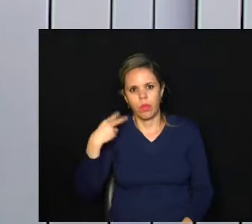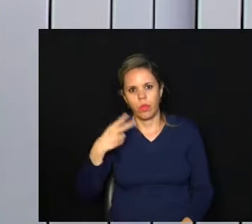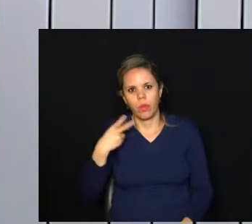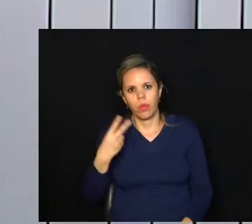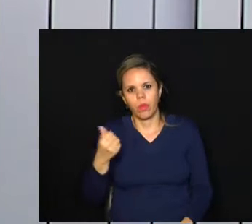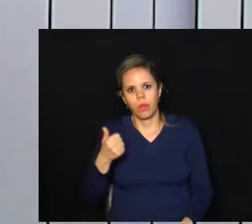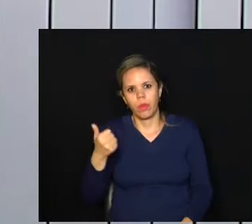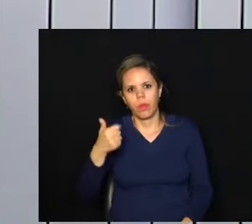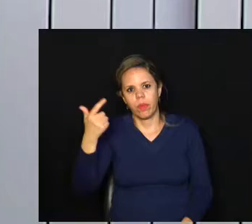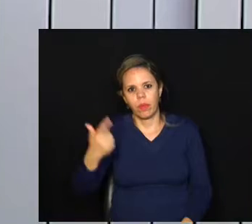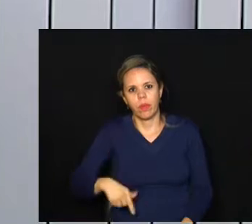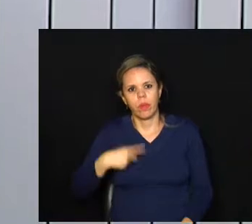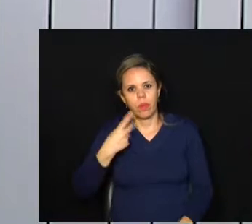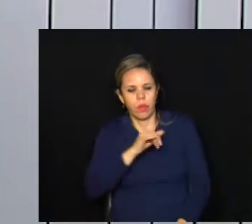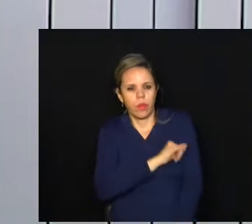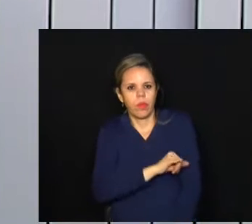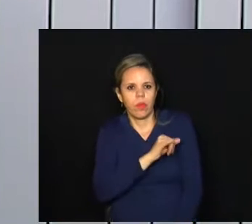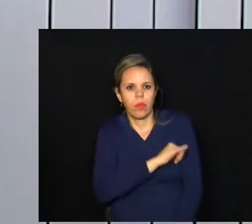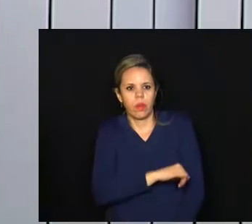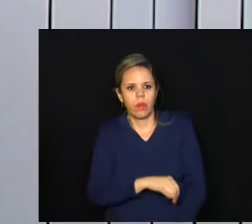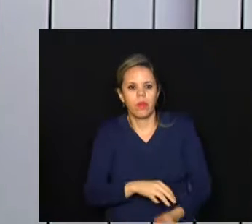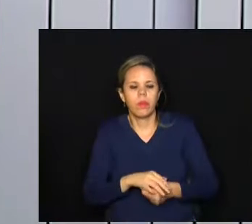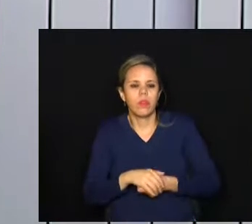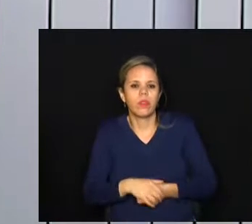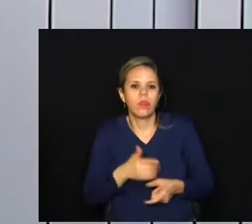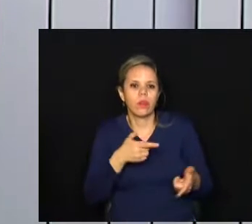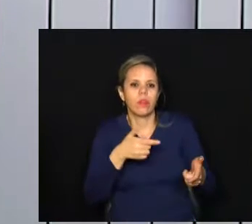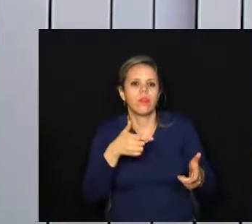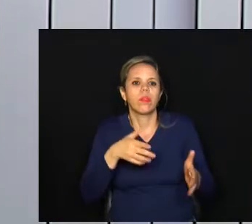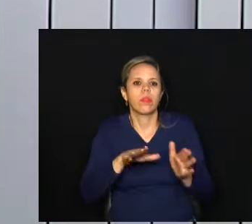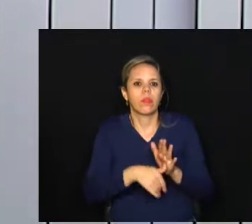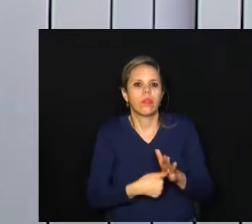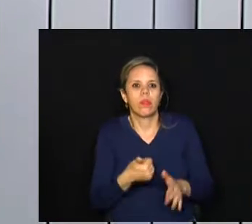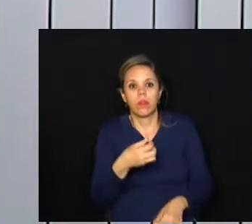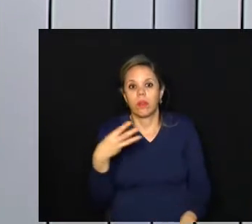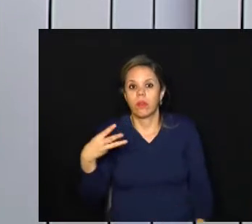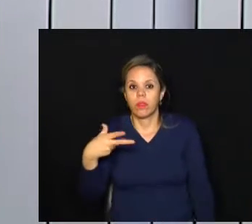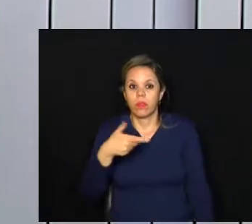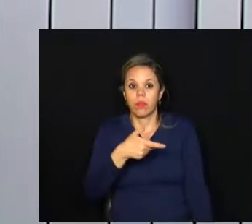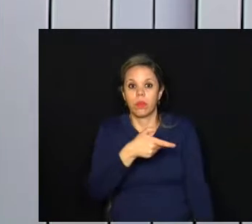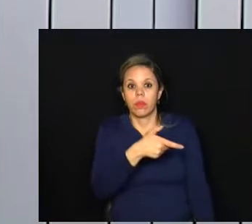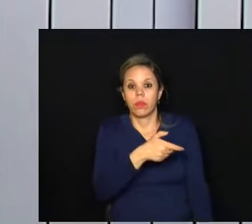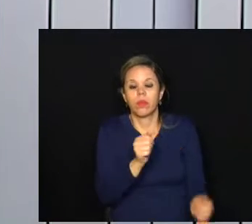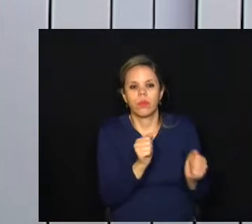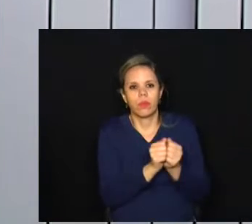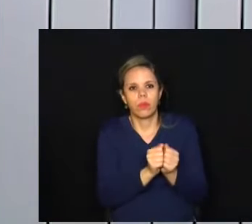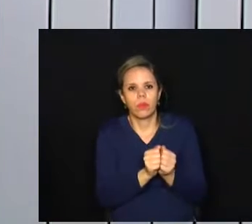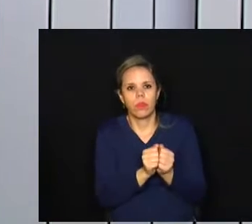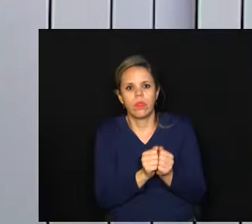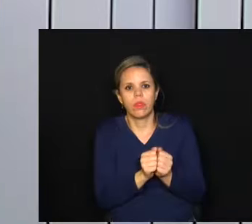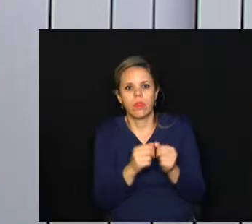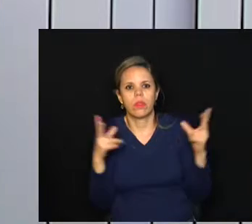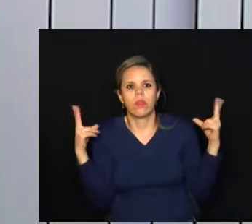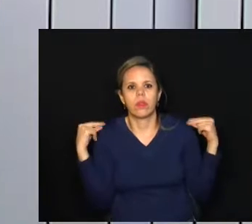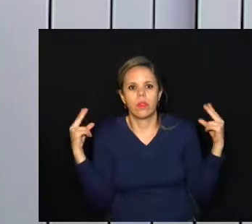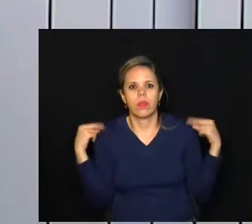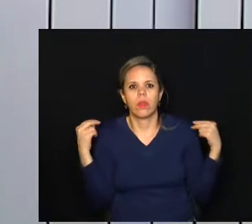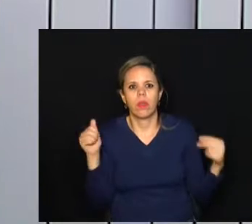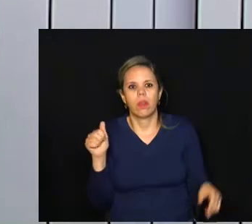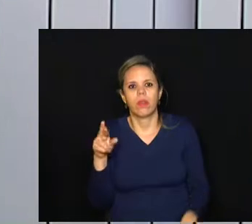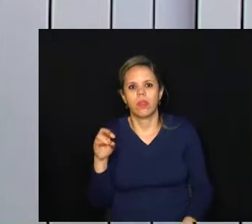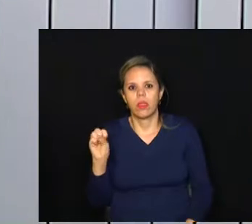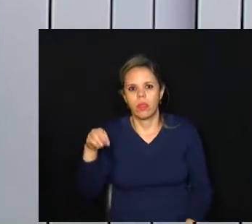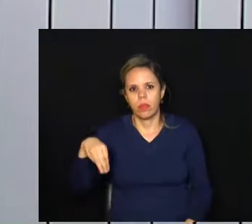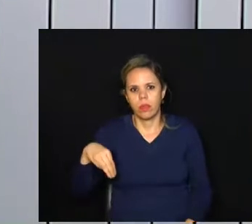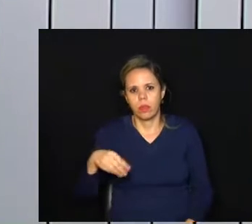primeiro mandato no Rio de Janeiro foi assassinada com 13 tiros, juntamente com o motorista Anderson